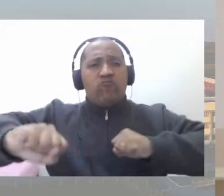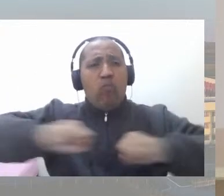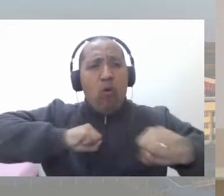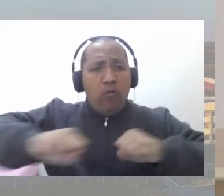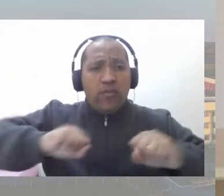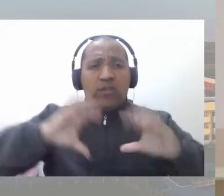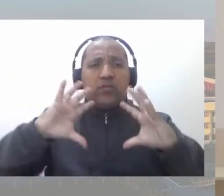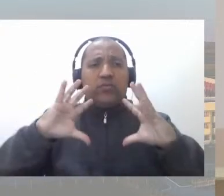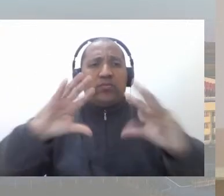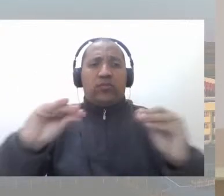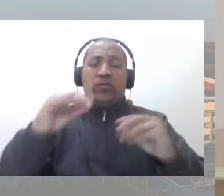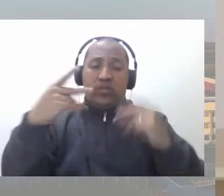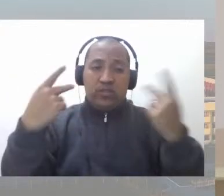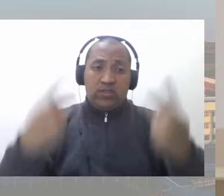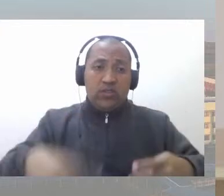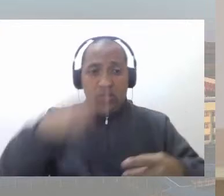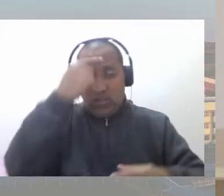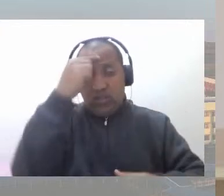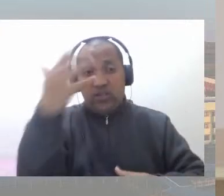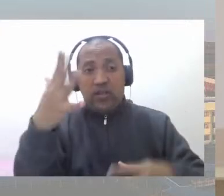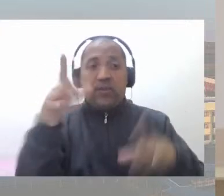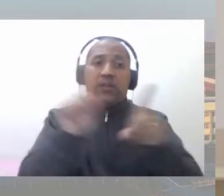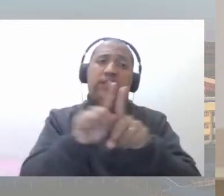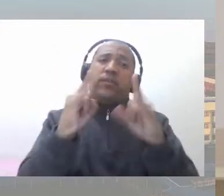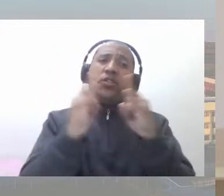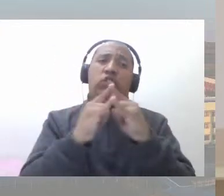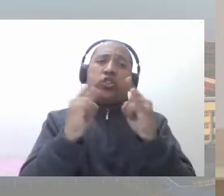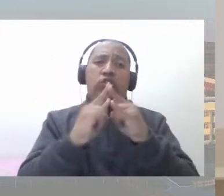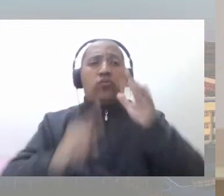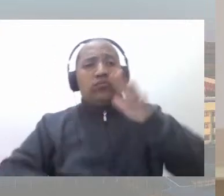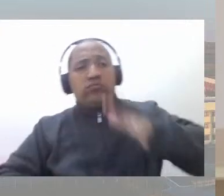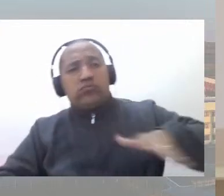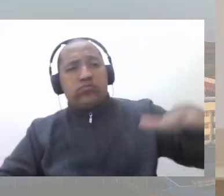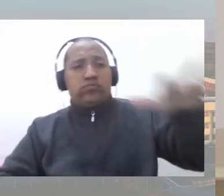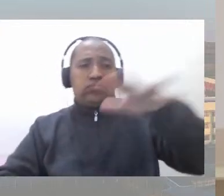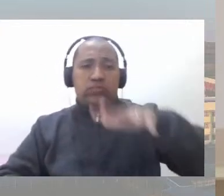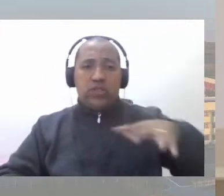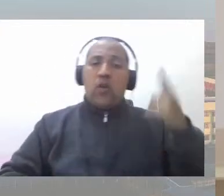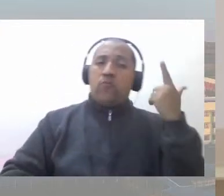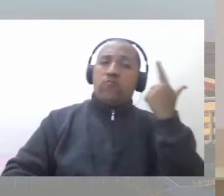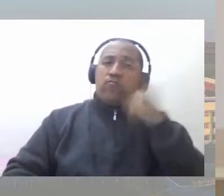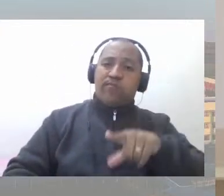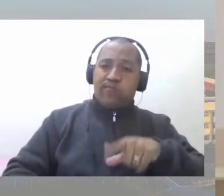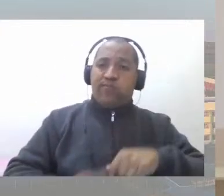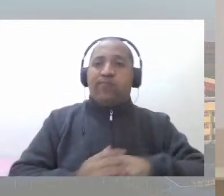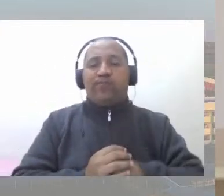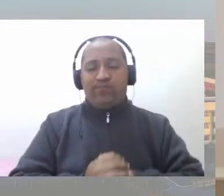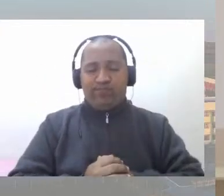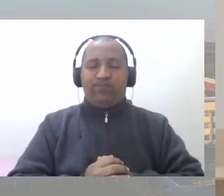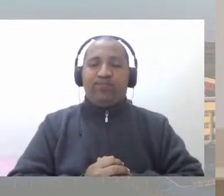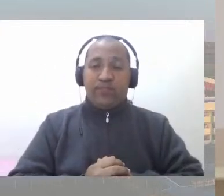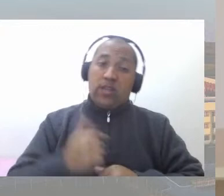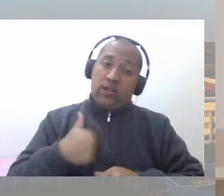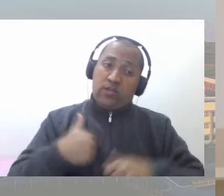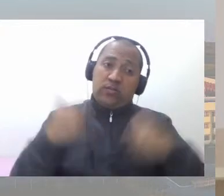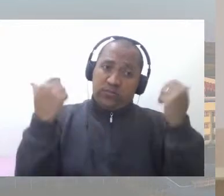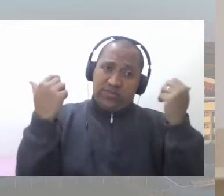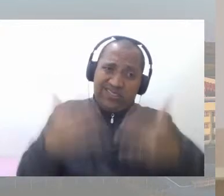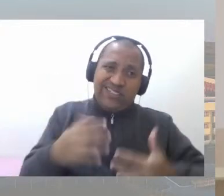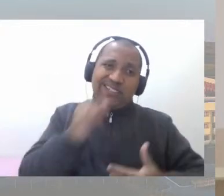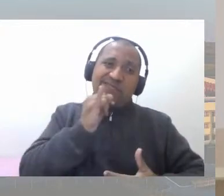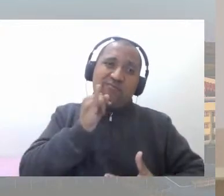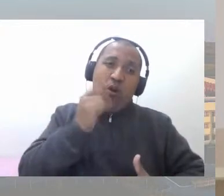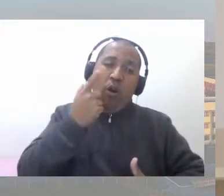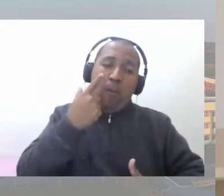houve da Unipampa e de todas as instituições para que a gente pudesse chegar nesse quadro, né. E como eu falei, se a gente olha para trás,